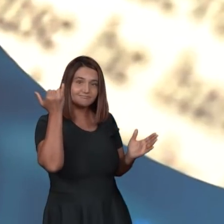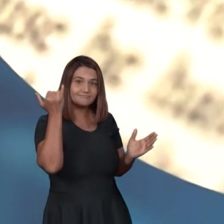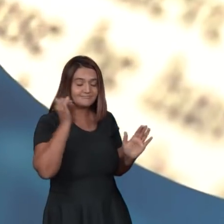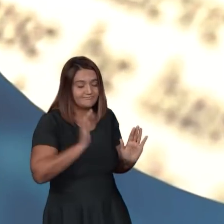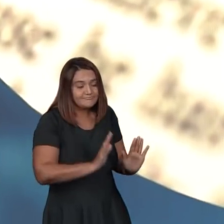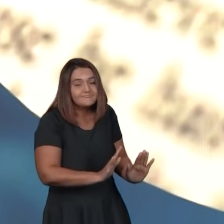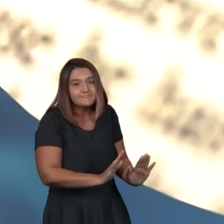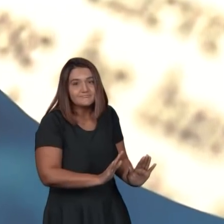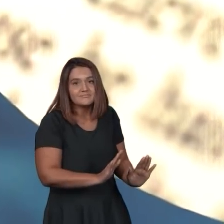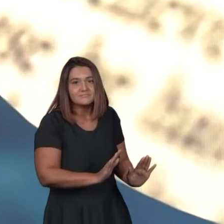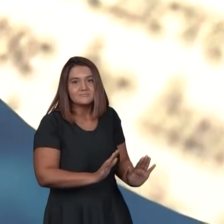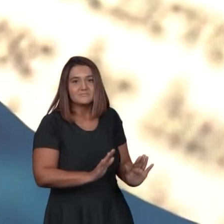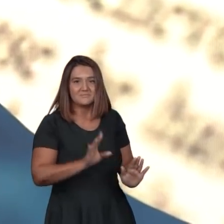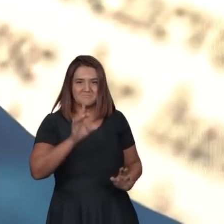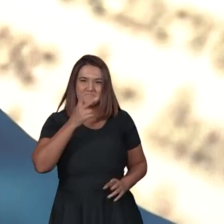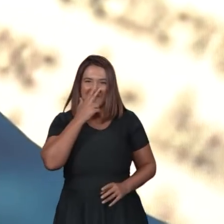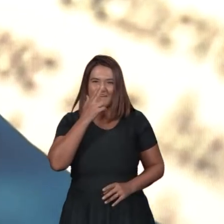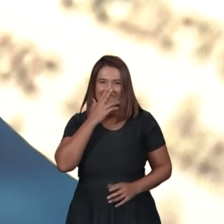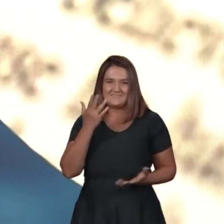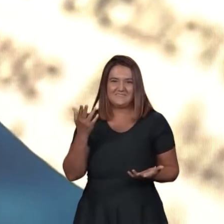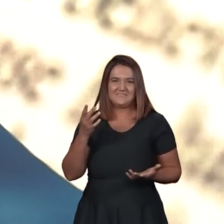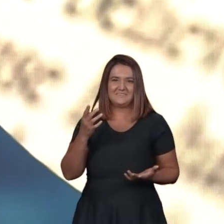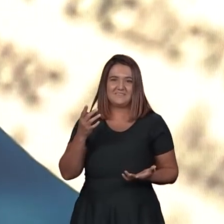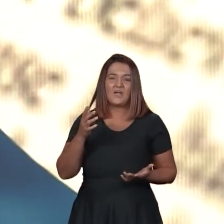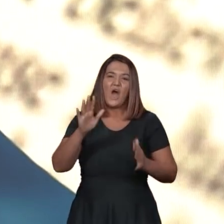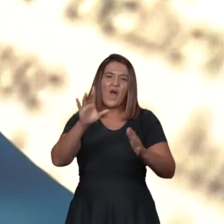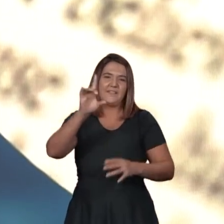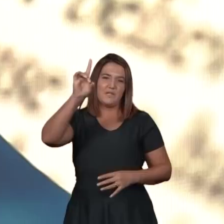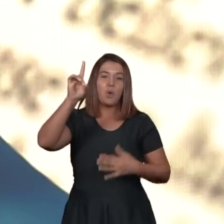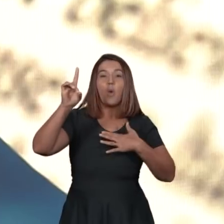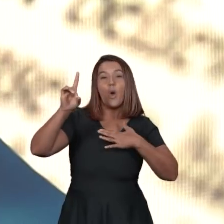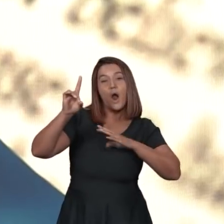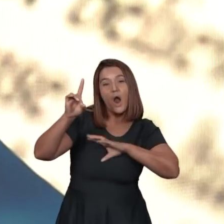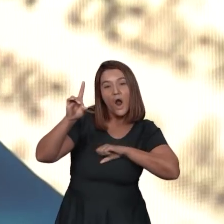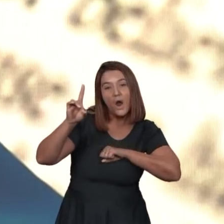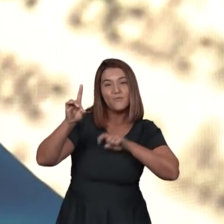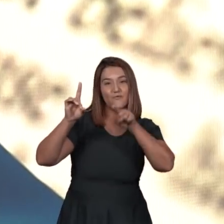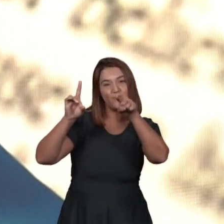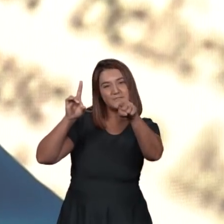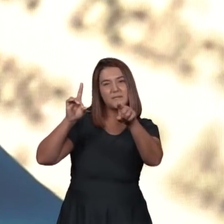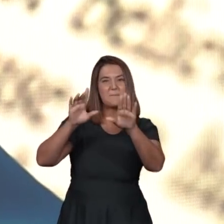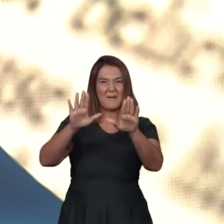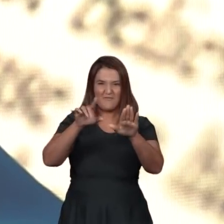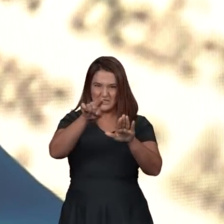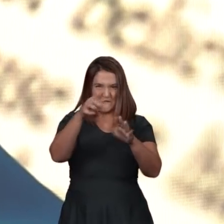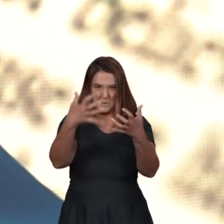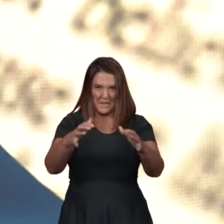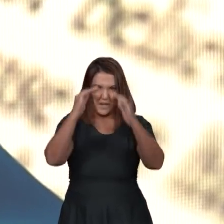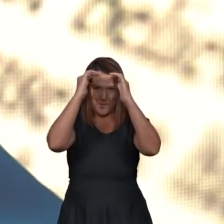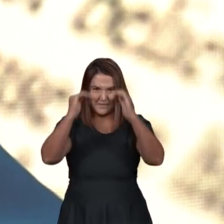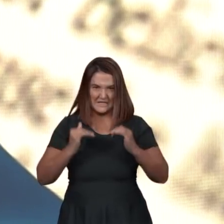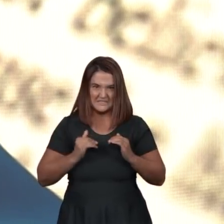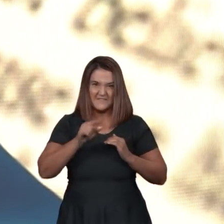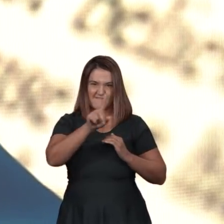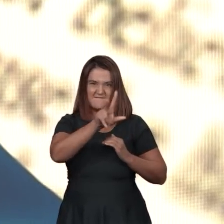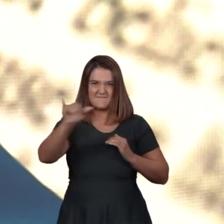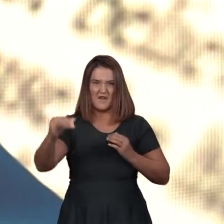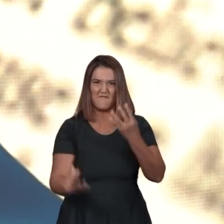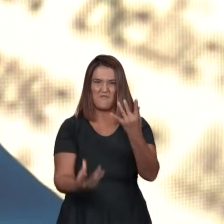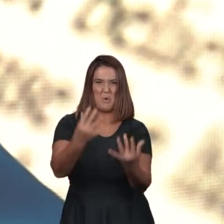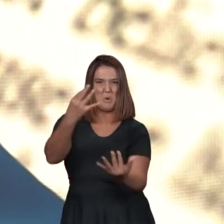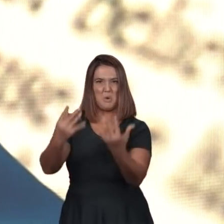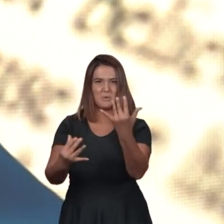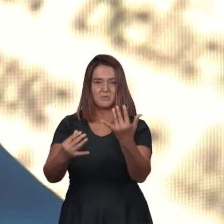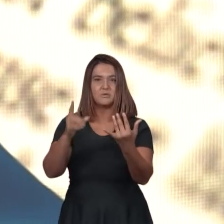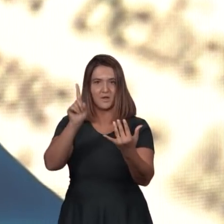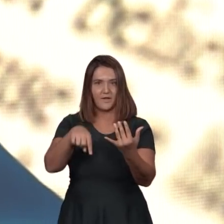pouco sádico? Olha bem, olha meu filho, eu amo você, mas escolha ficar comigo, senão eu lançarei você no fogo do inferno. A